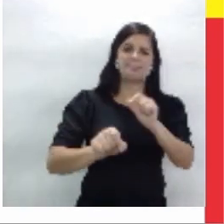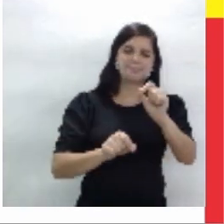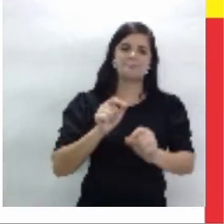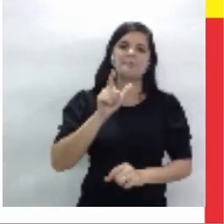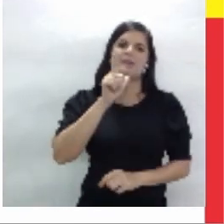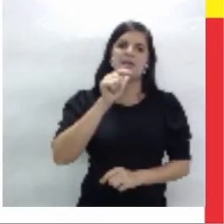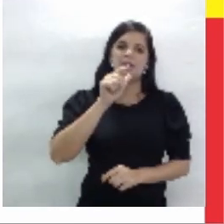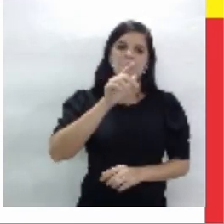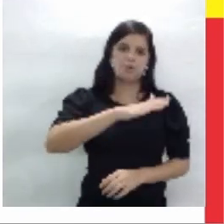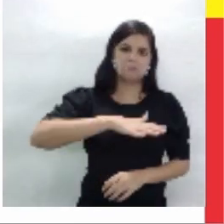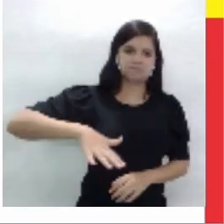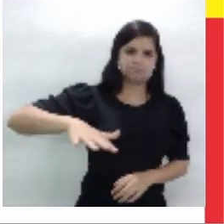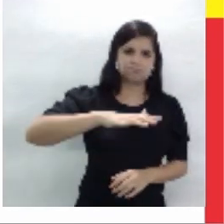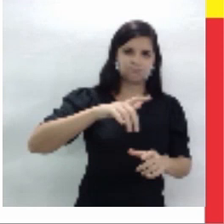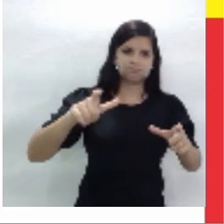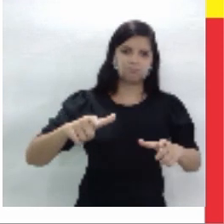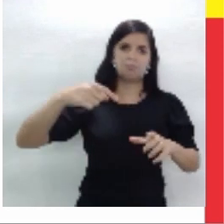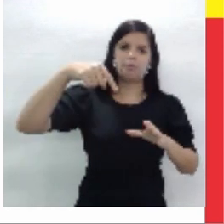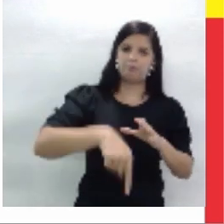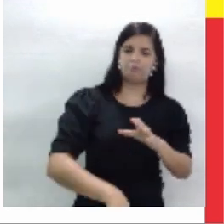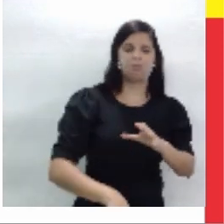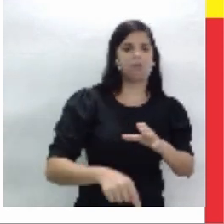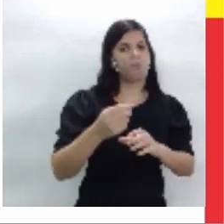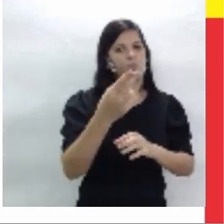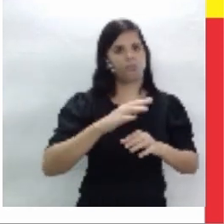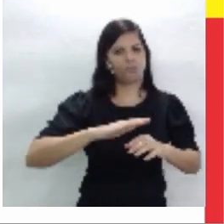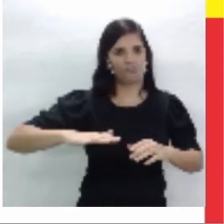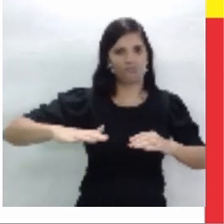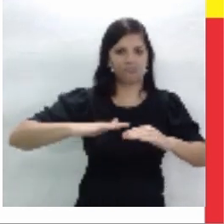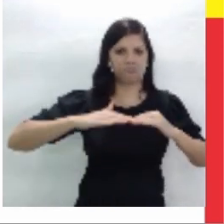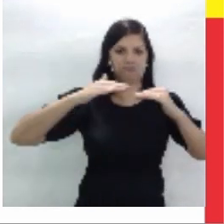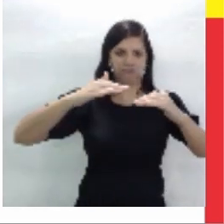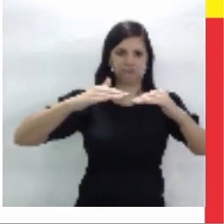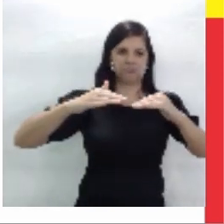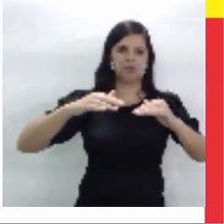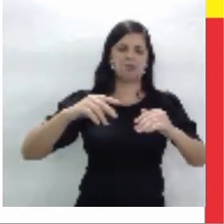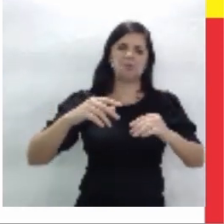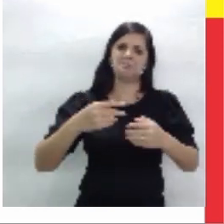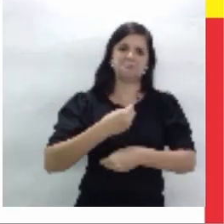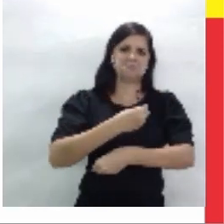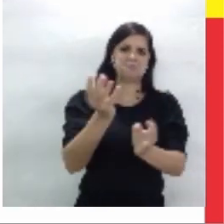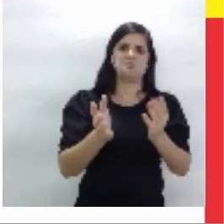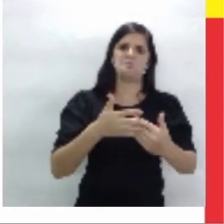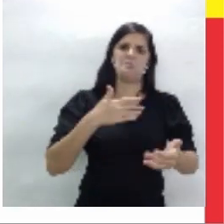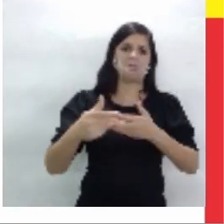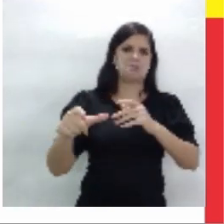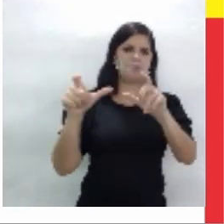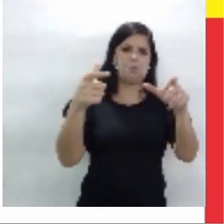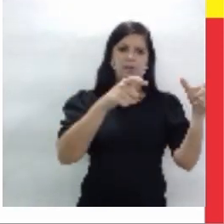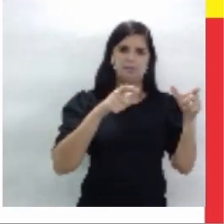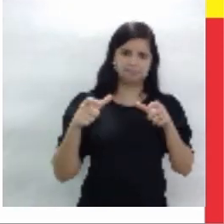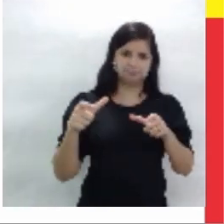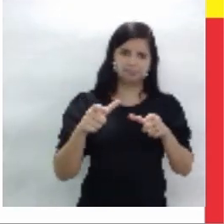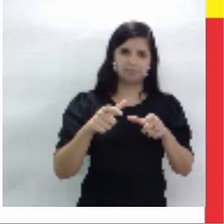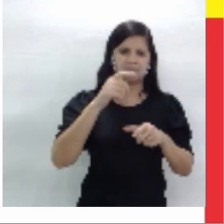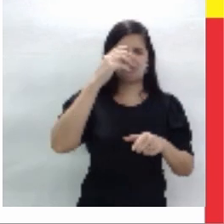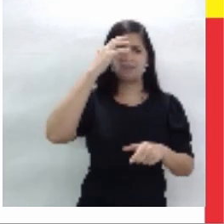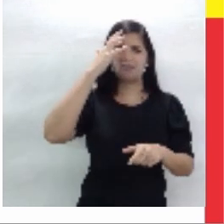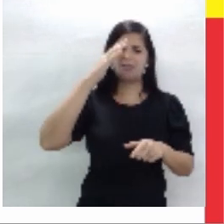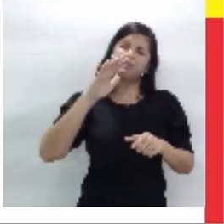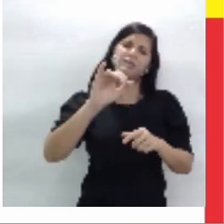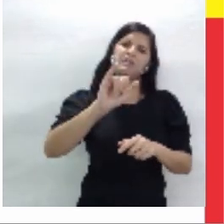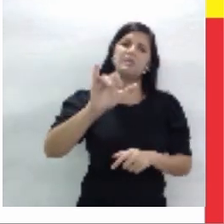tá, superficiais ou subterrâneas disponíveis para qualquer tipo de região. Na imagem você vê, né,